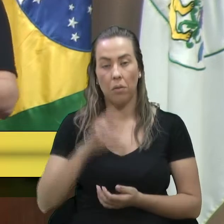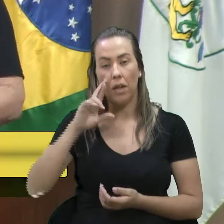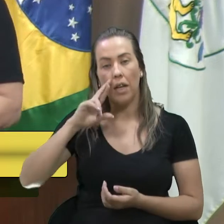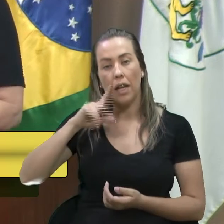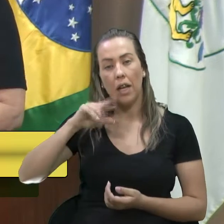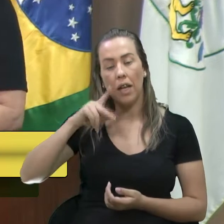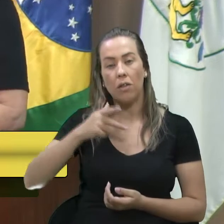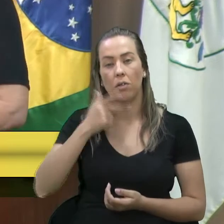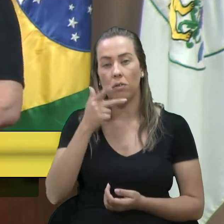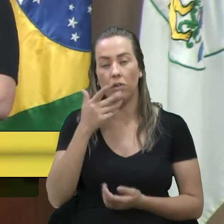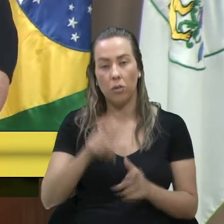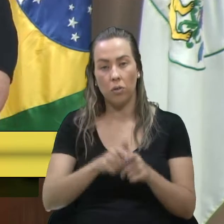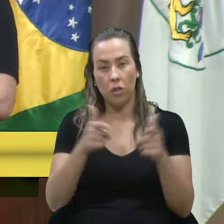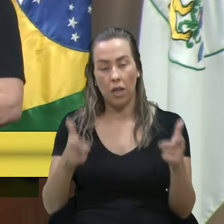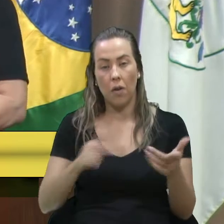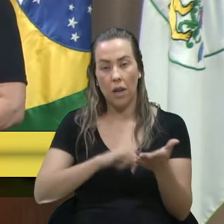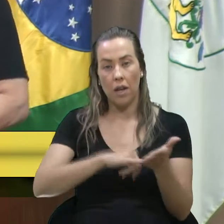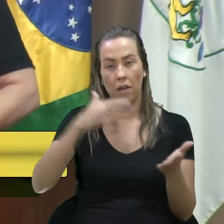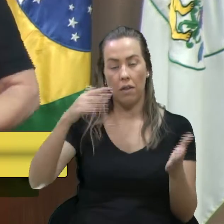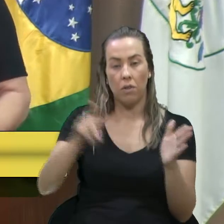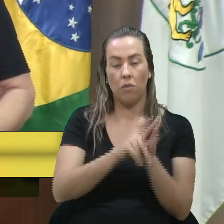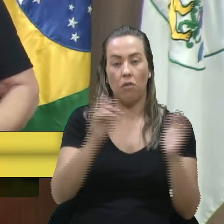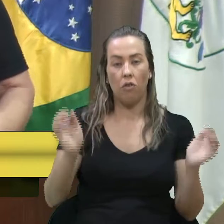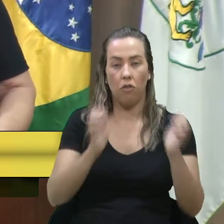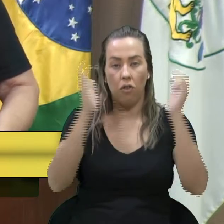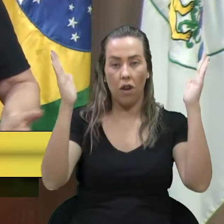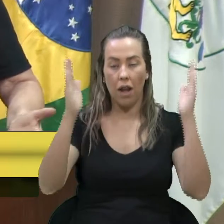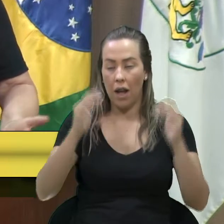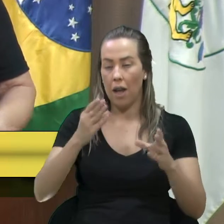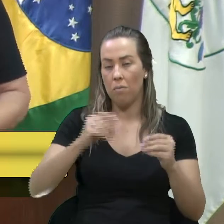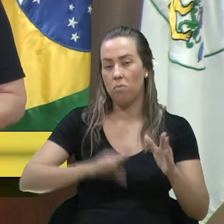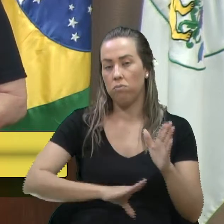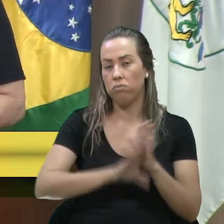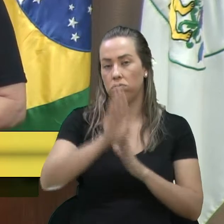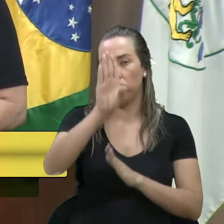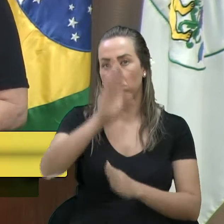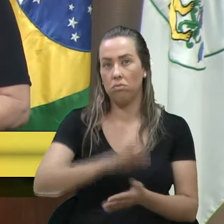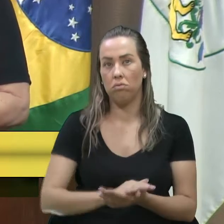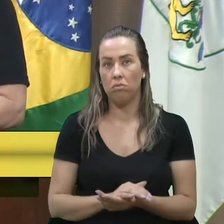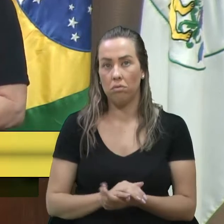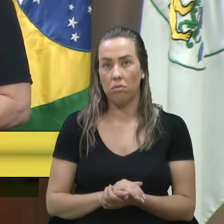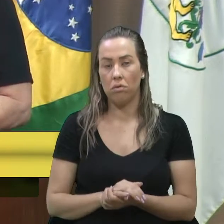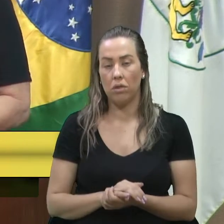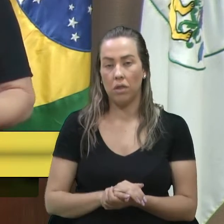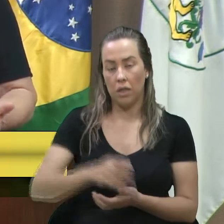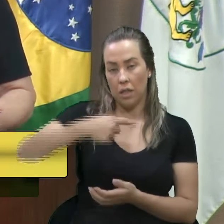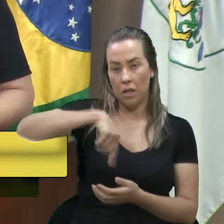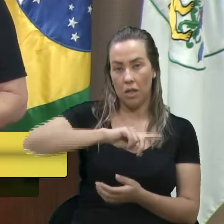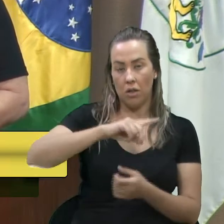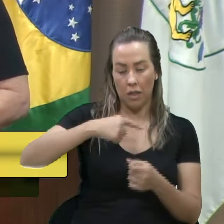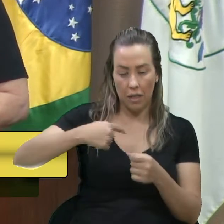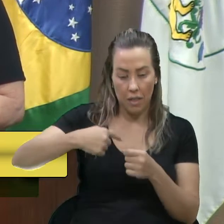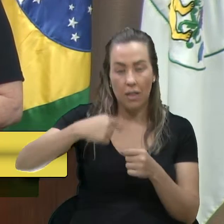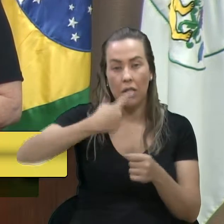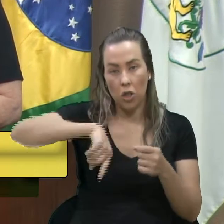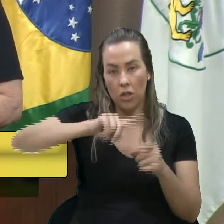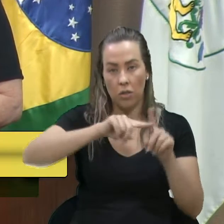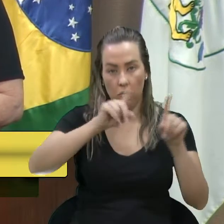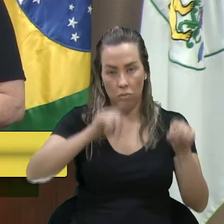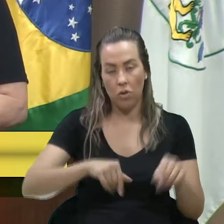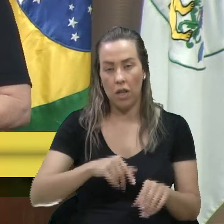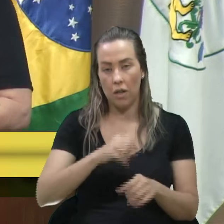está hoje no jornal, a inflação que ocorre ali fora ela é muito maior do que ela é reposta tanto para as nossas categorias como para as